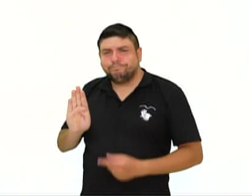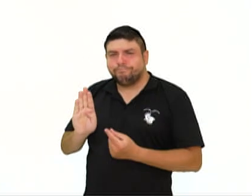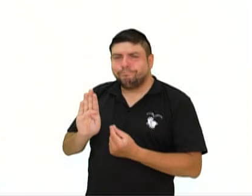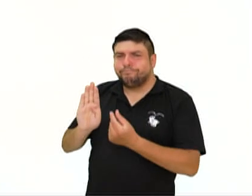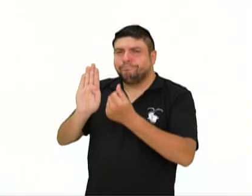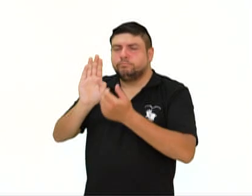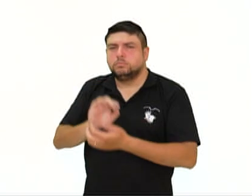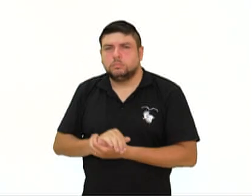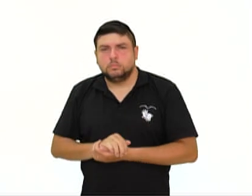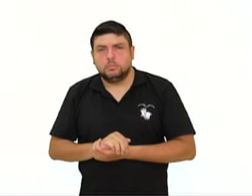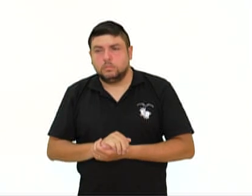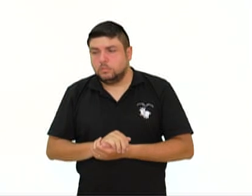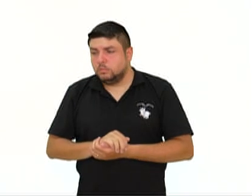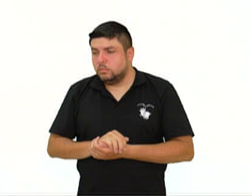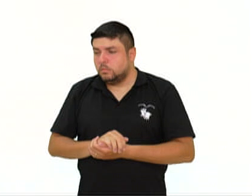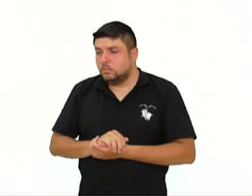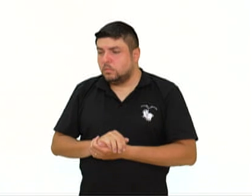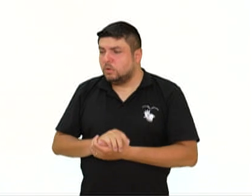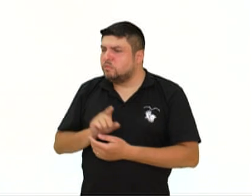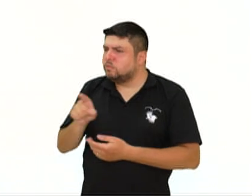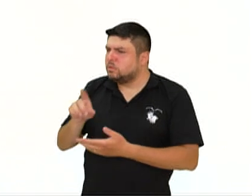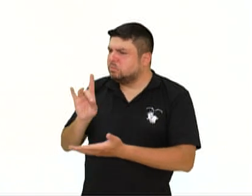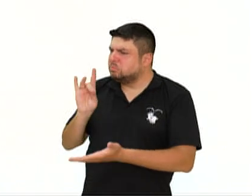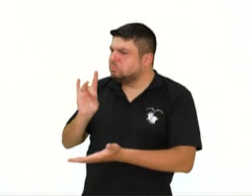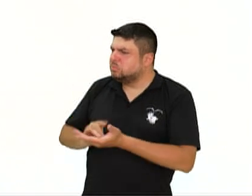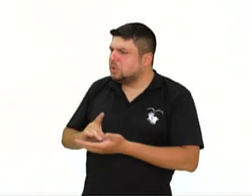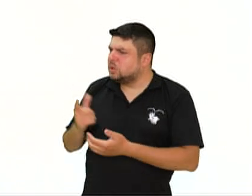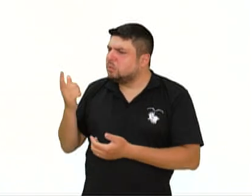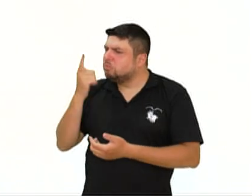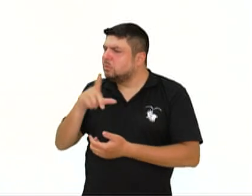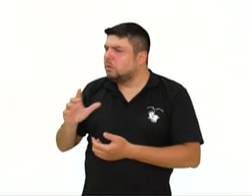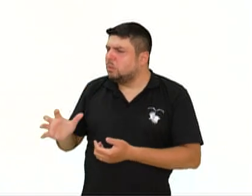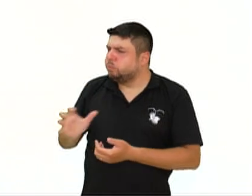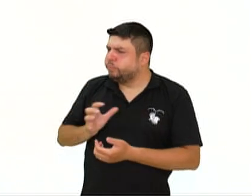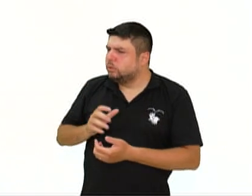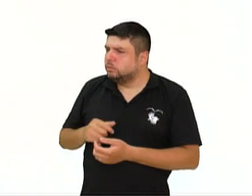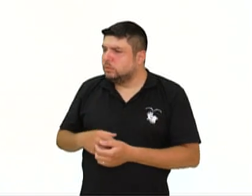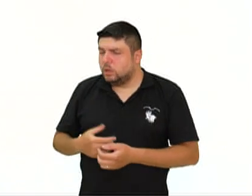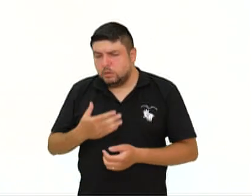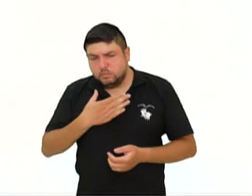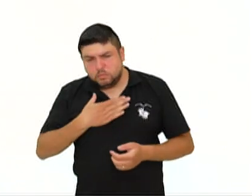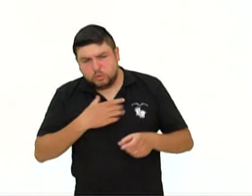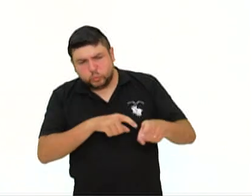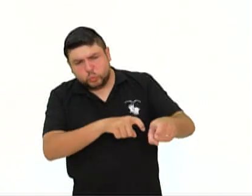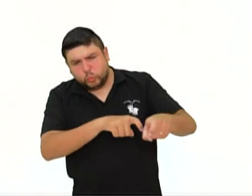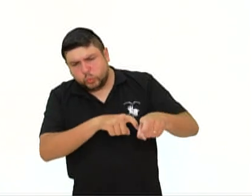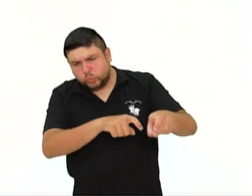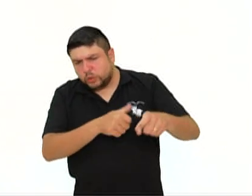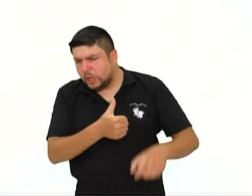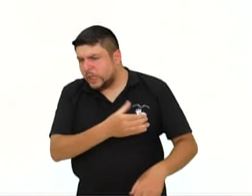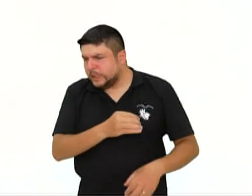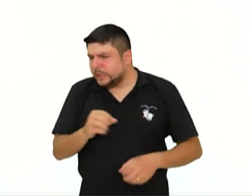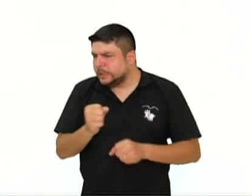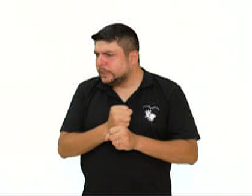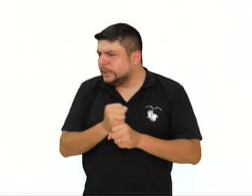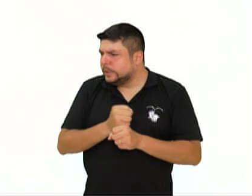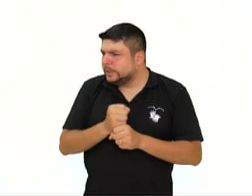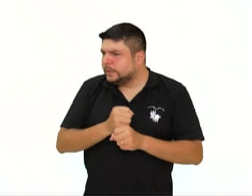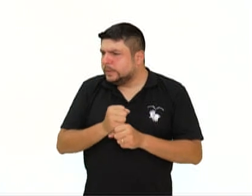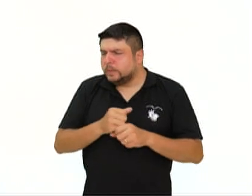é realista e por isso enriqueceu magicamente, enquanto os meus, lavradores de 100 anos, empobreceram em